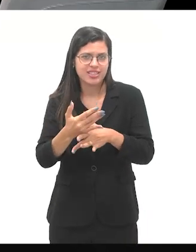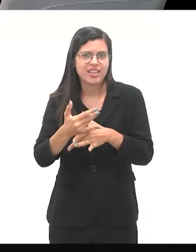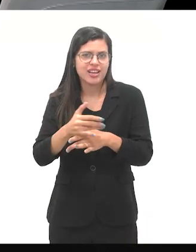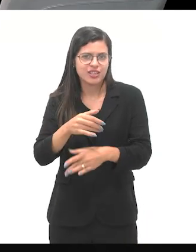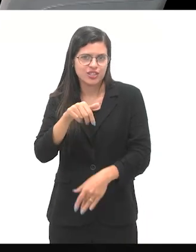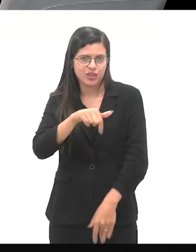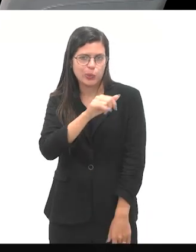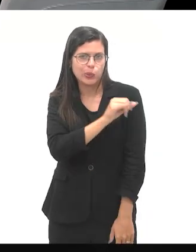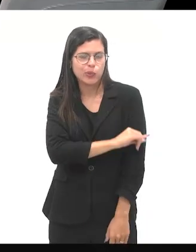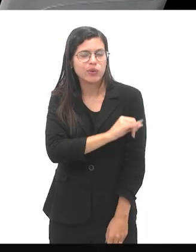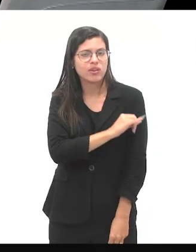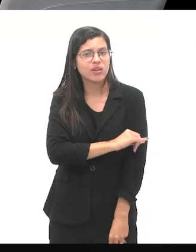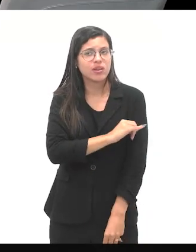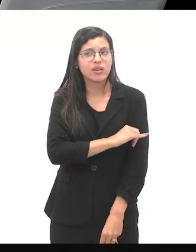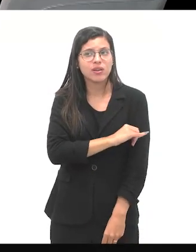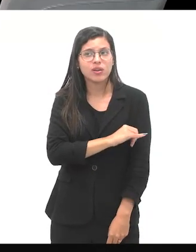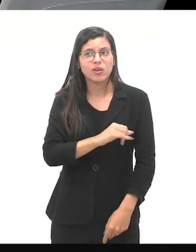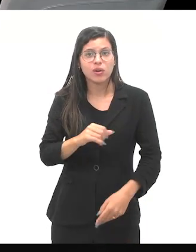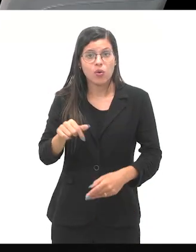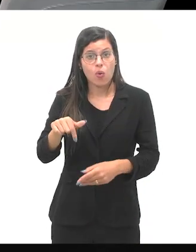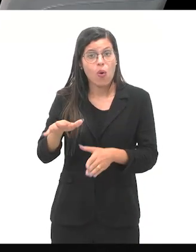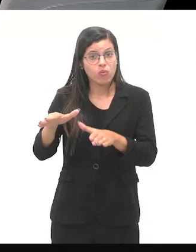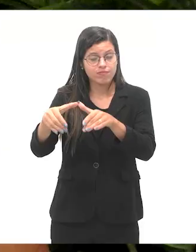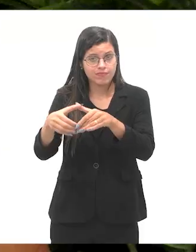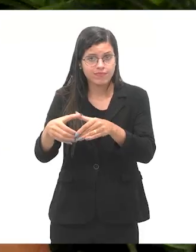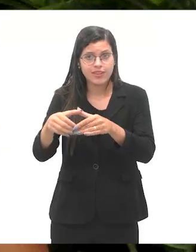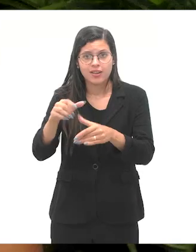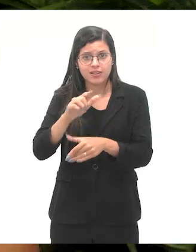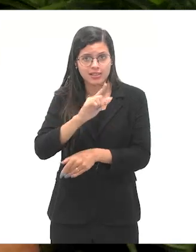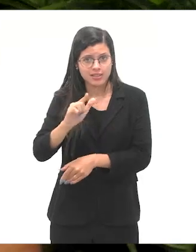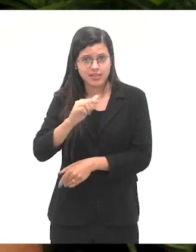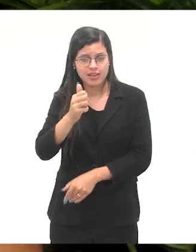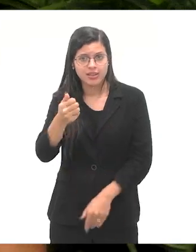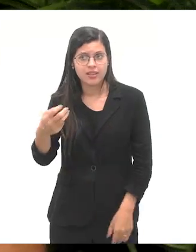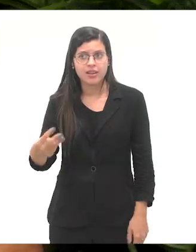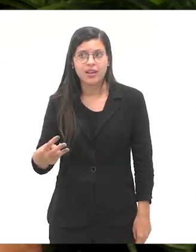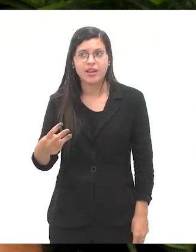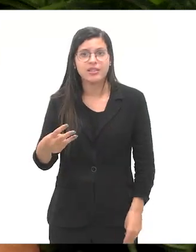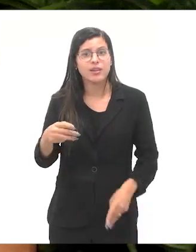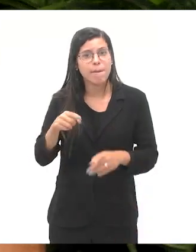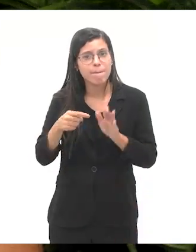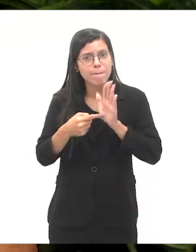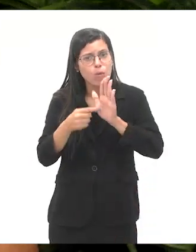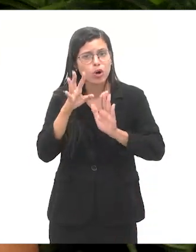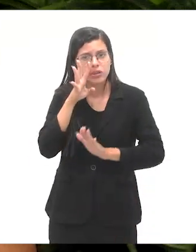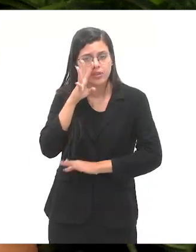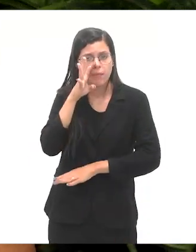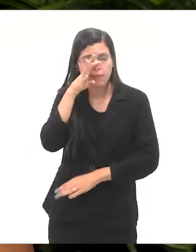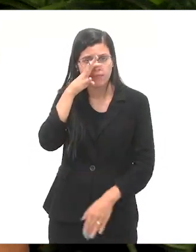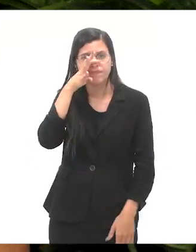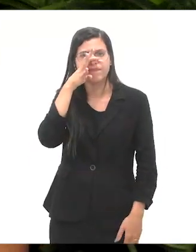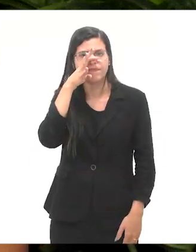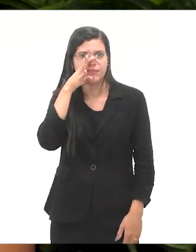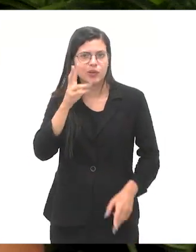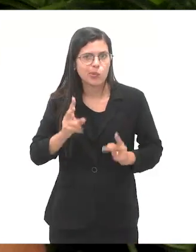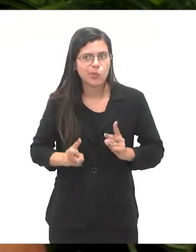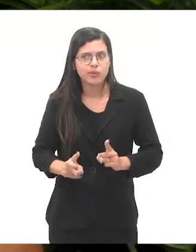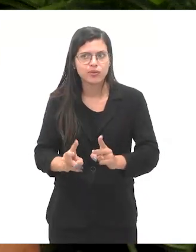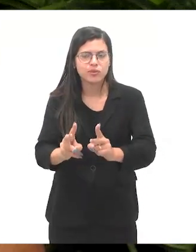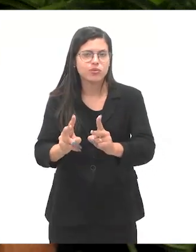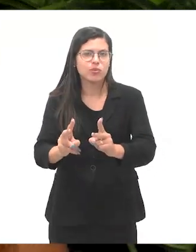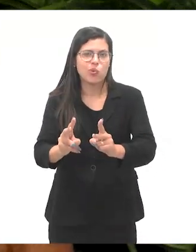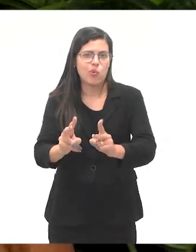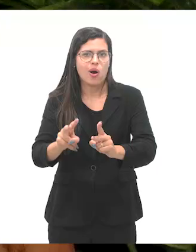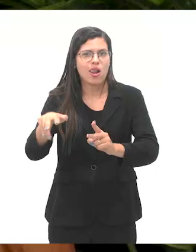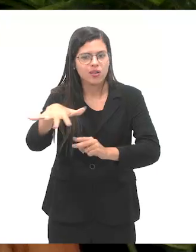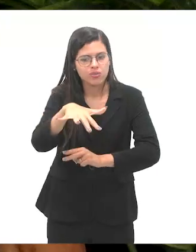Isso eu gostaria de ressaltar também, porque a presença da Colônia Z13 é uma presença da resiliência também, reflete a resiliência